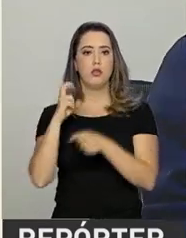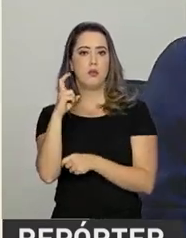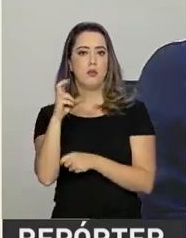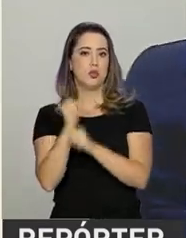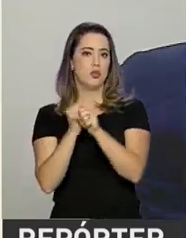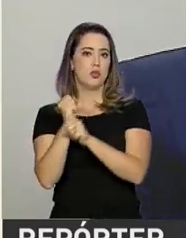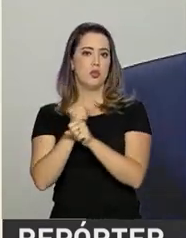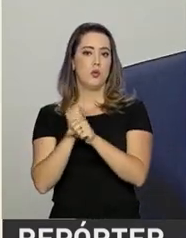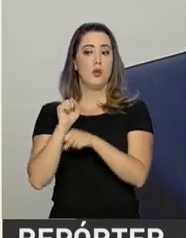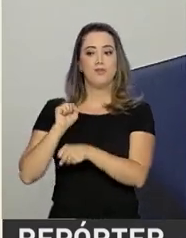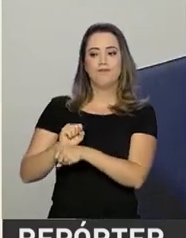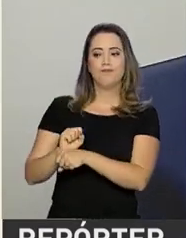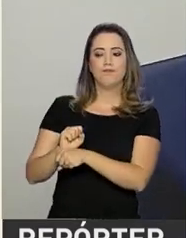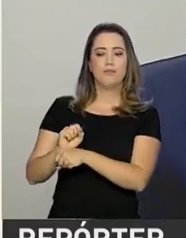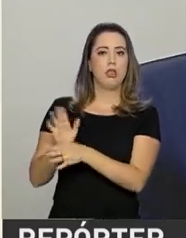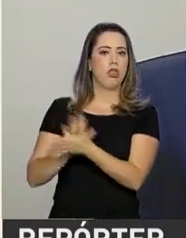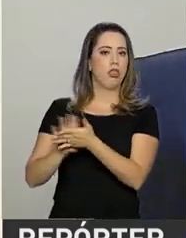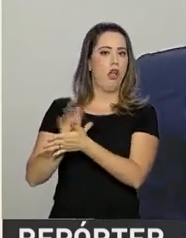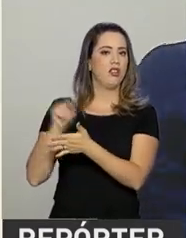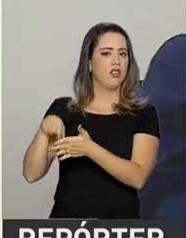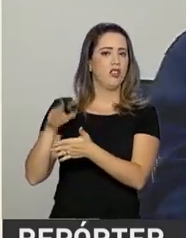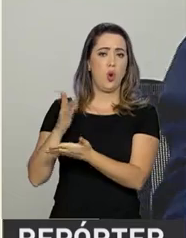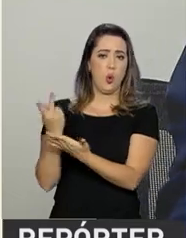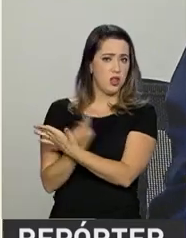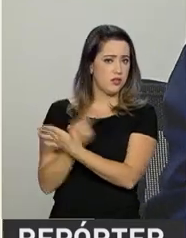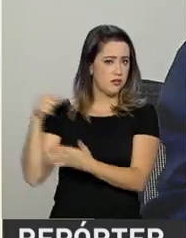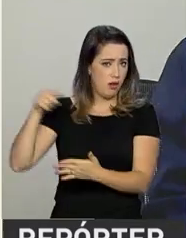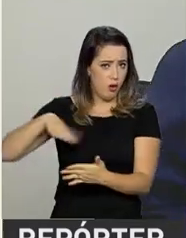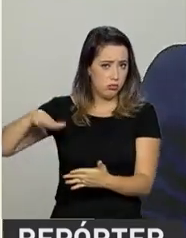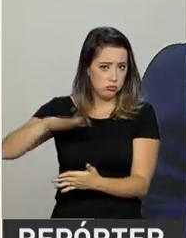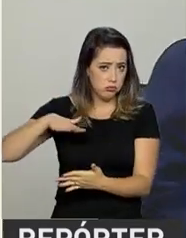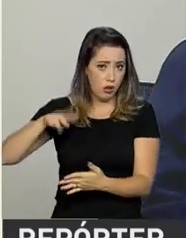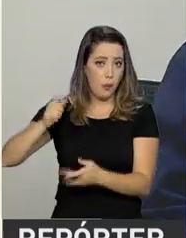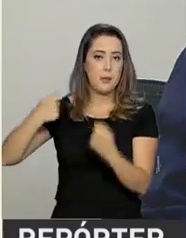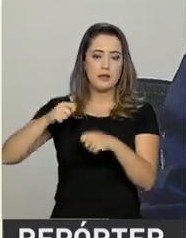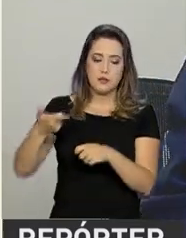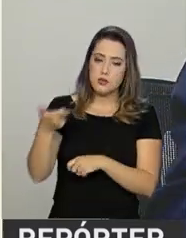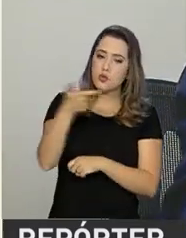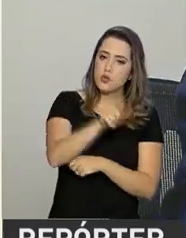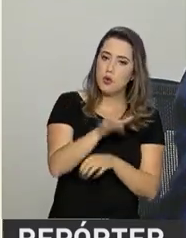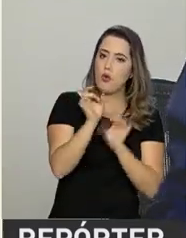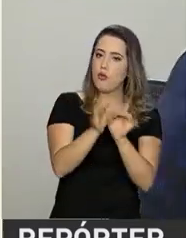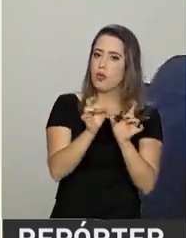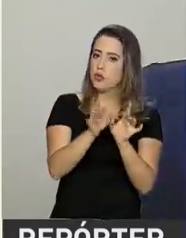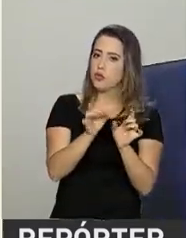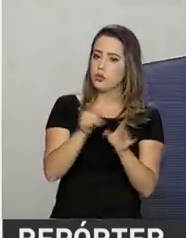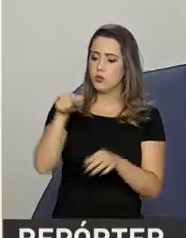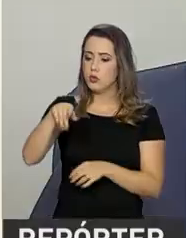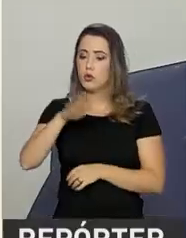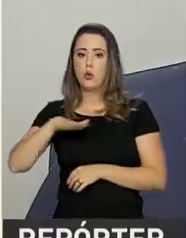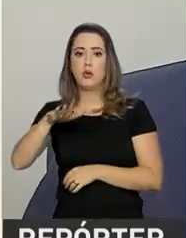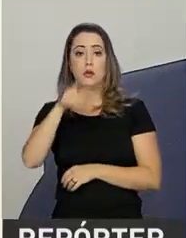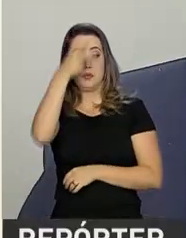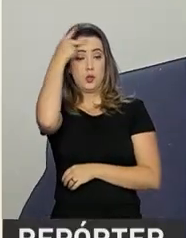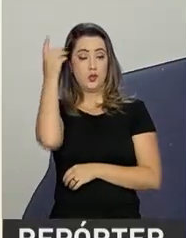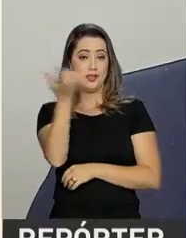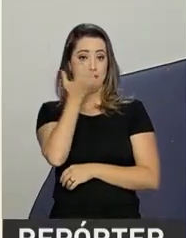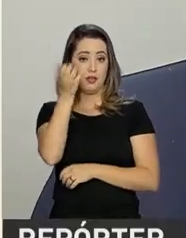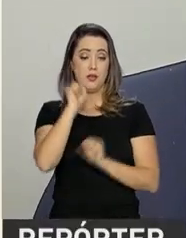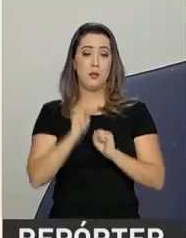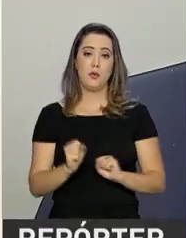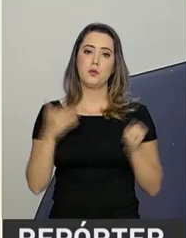explorou é licitado licitado para que todos aqueles que tenham interesse possam participar as regras